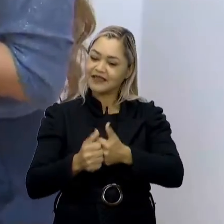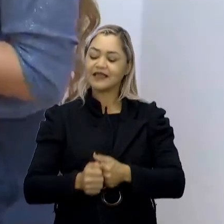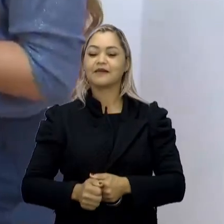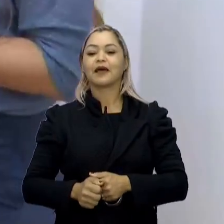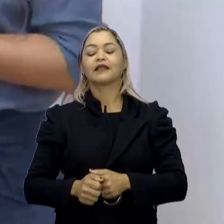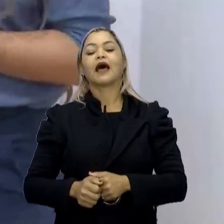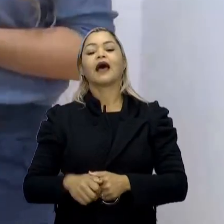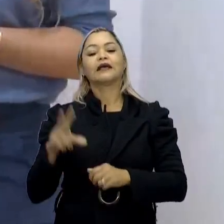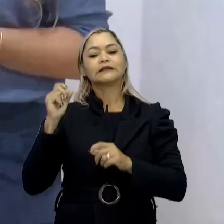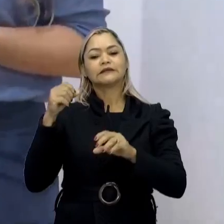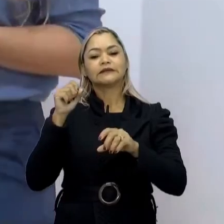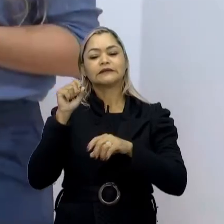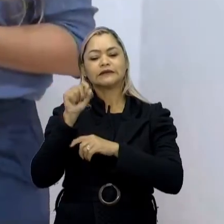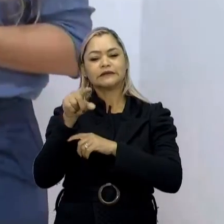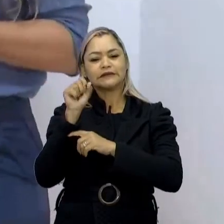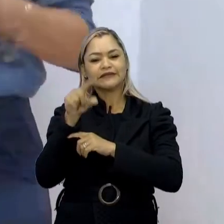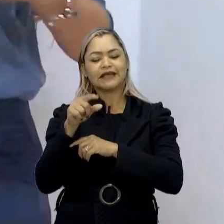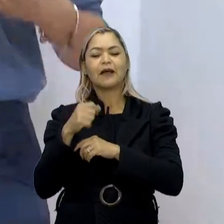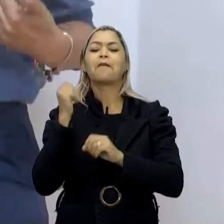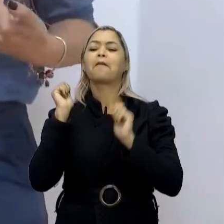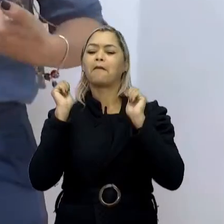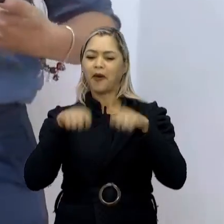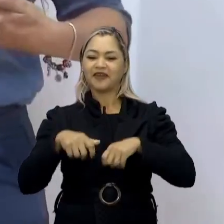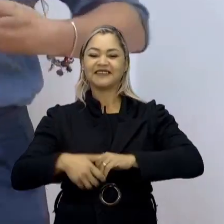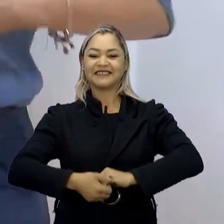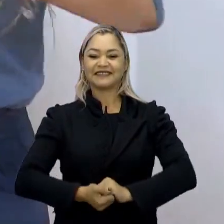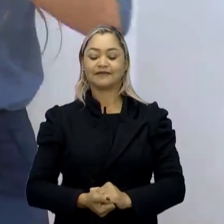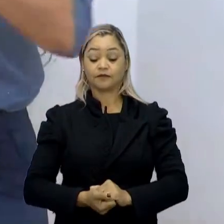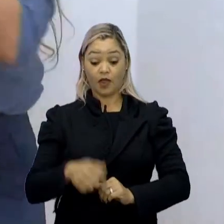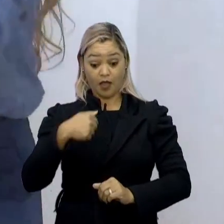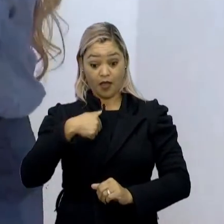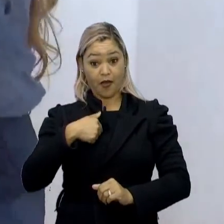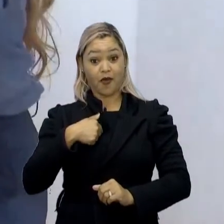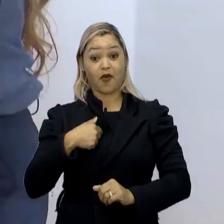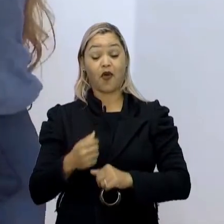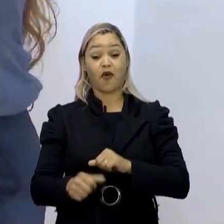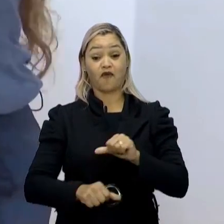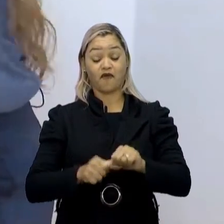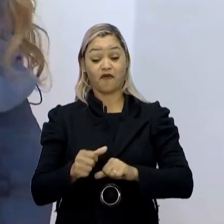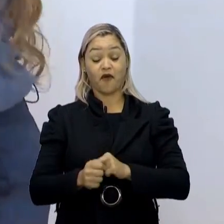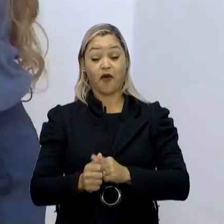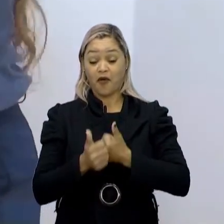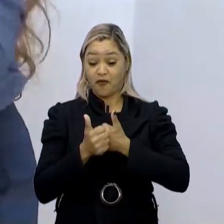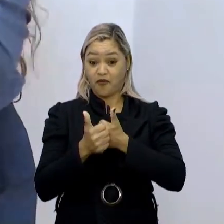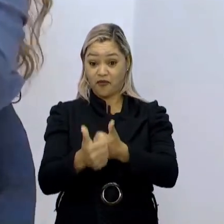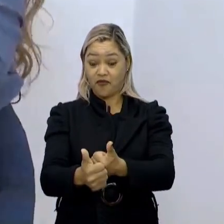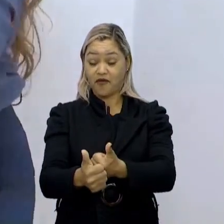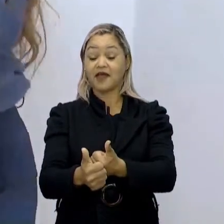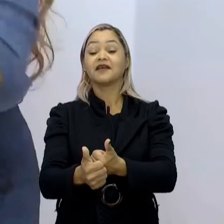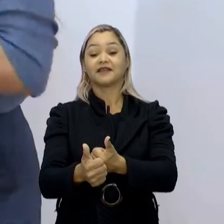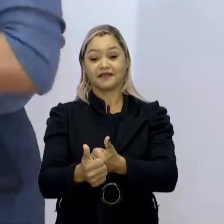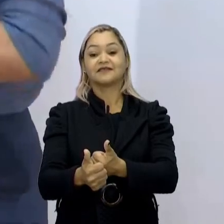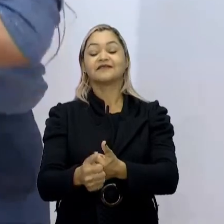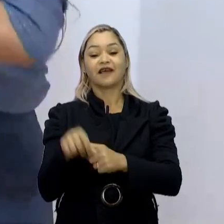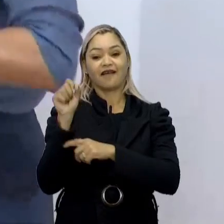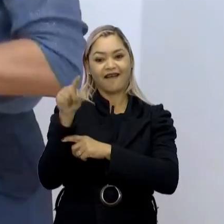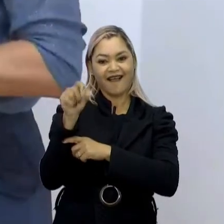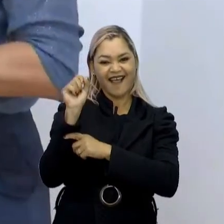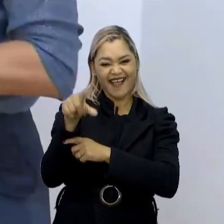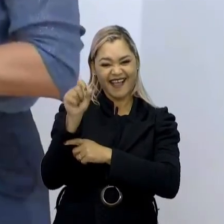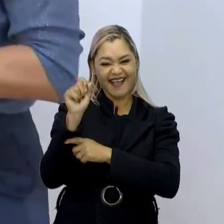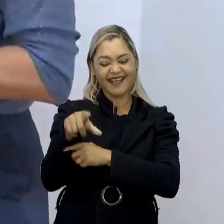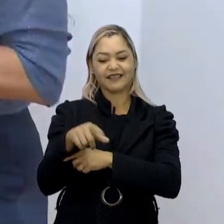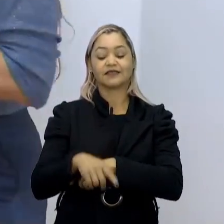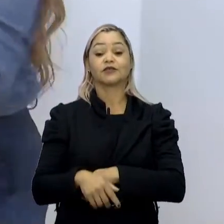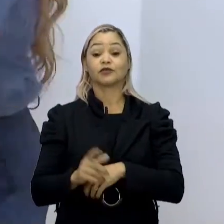mandar direct no Instagram, o que for. Opa, olha, eu vou virar frequentadora assídua do seu direct, do